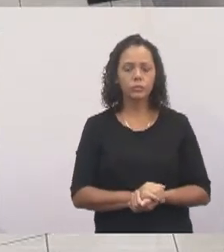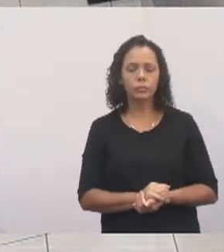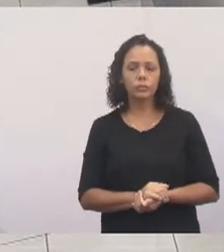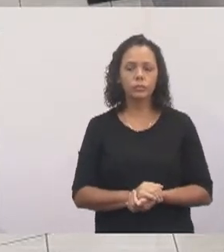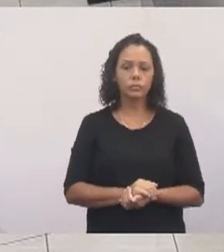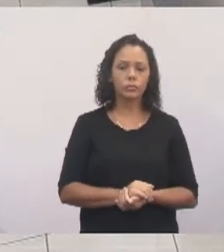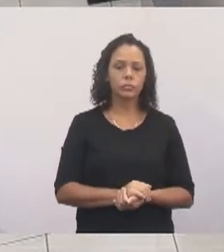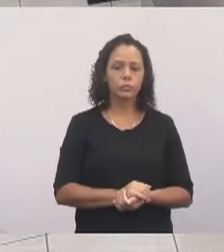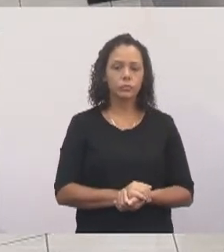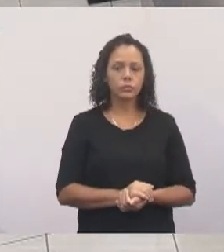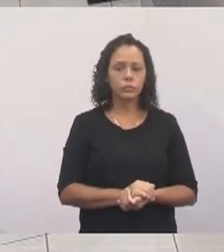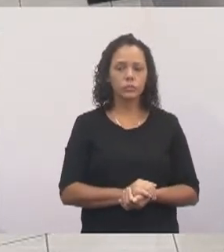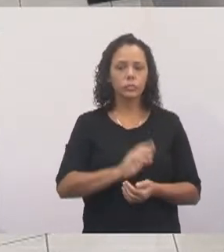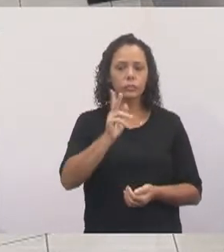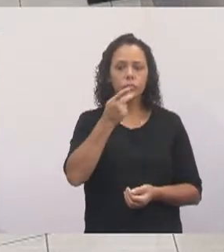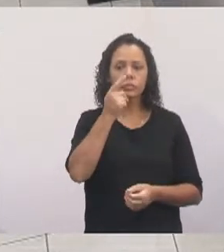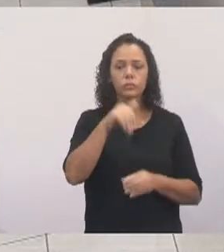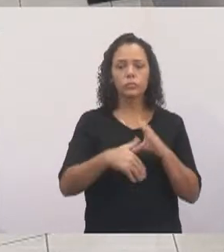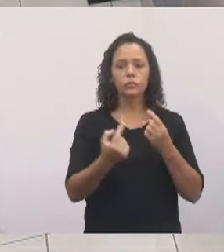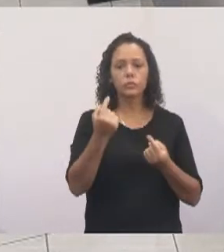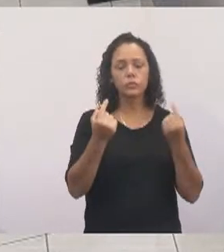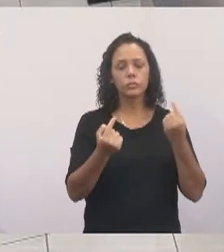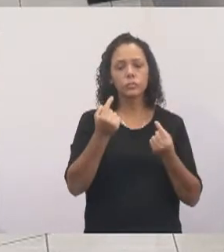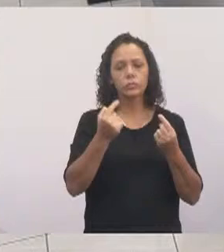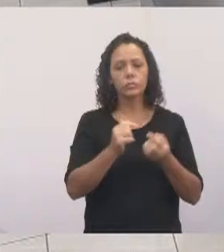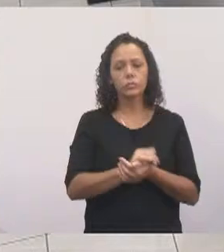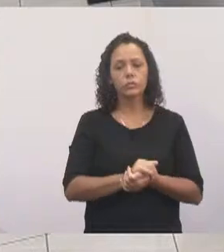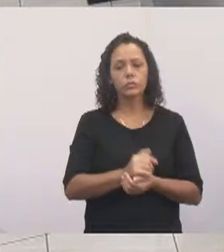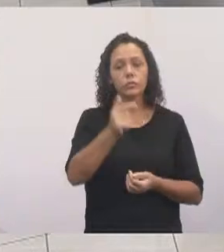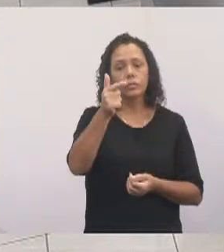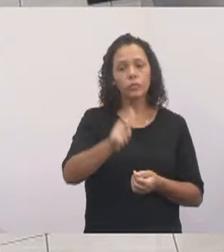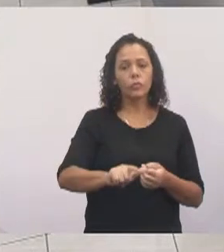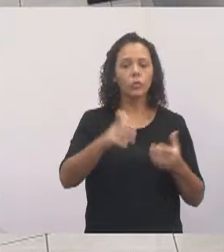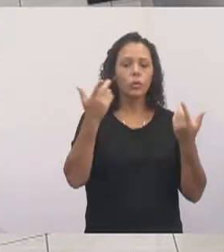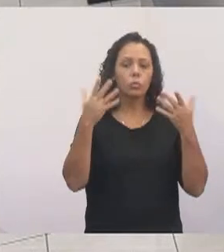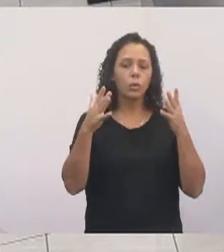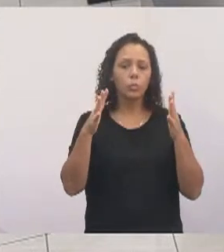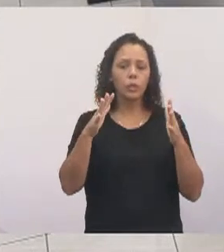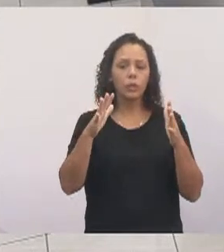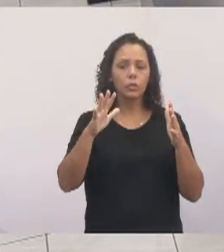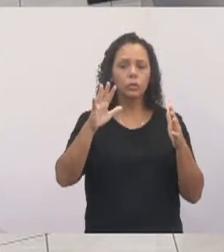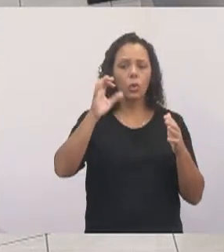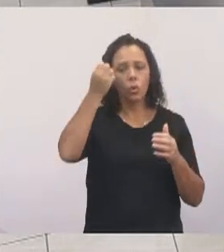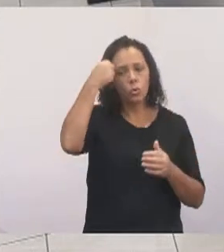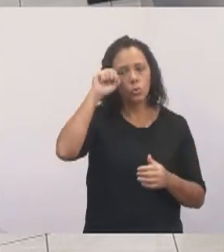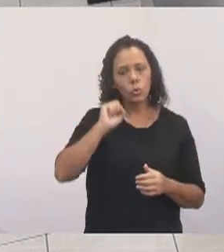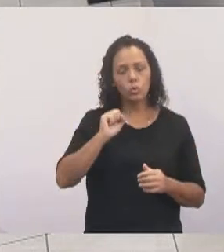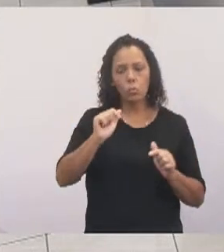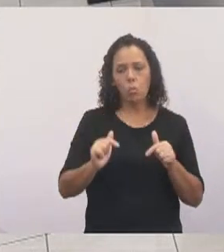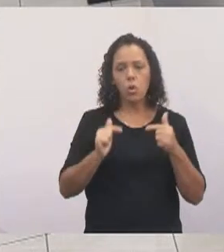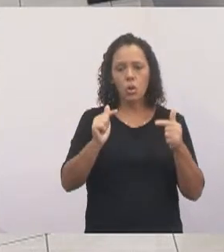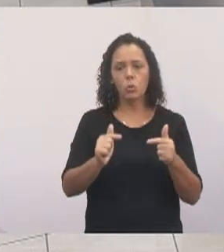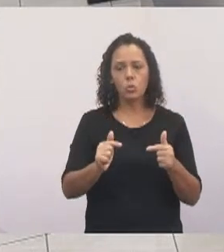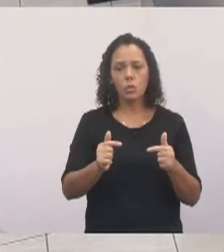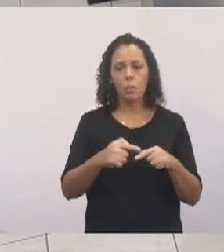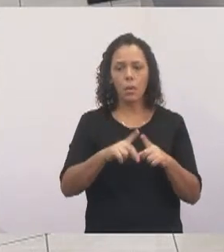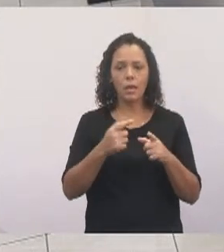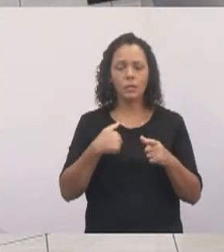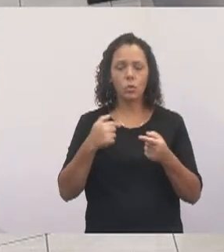Como vota o vereador Hernani Barreto? Mais uma vez, parabéns, Sônia, pela sua luta. Eu sou contrário ao